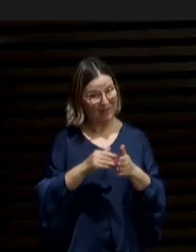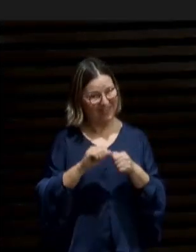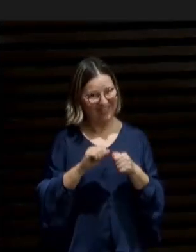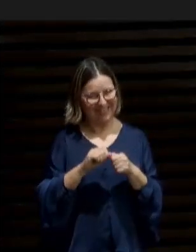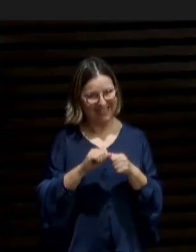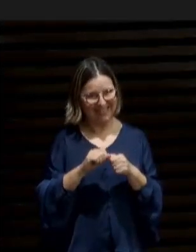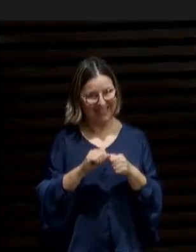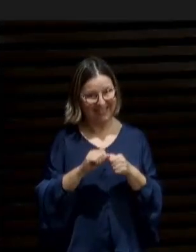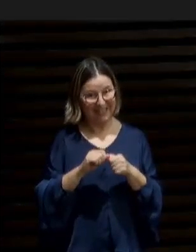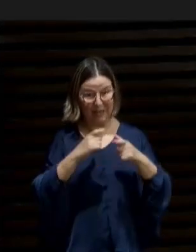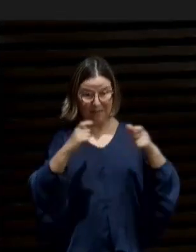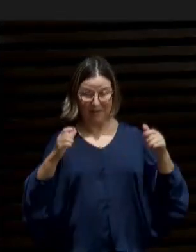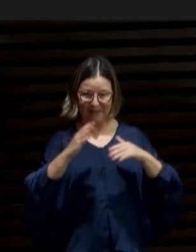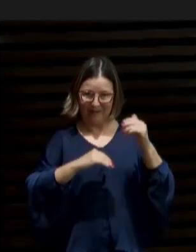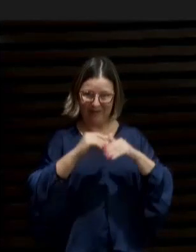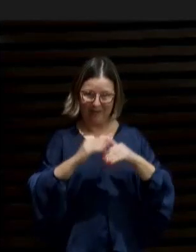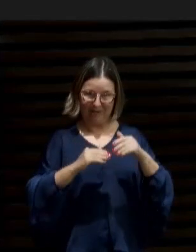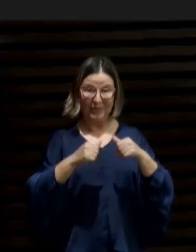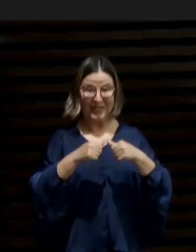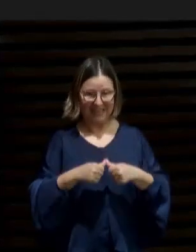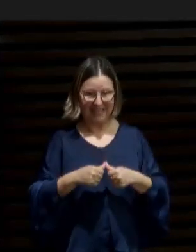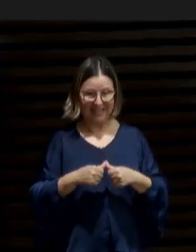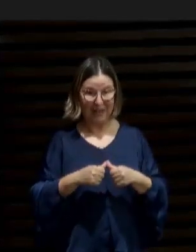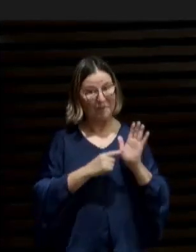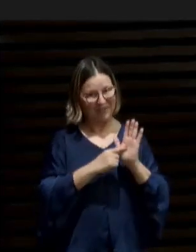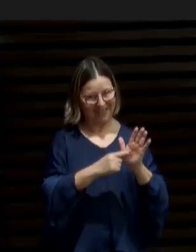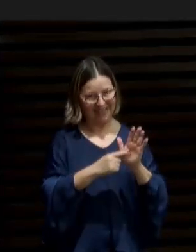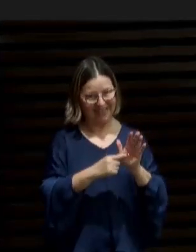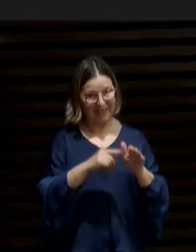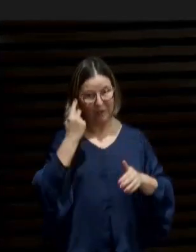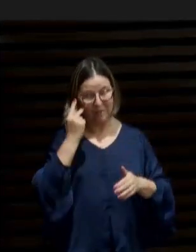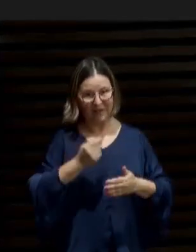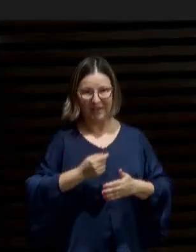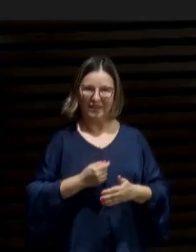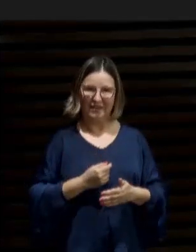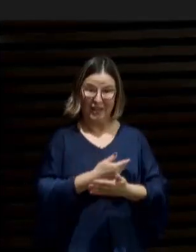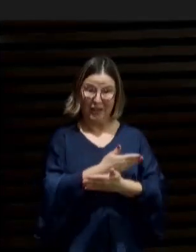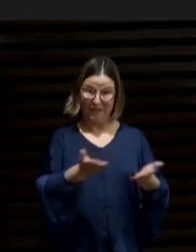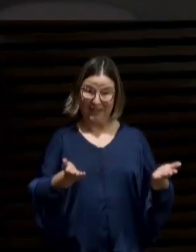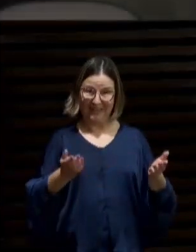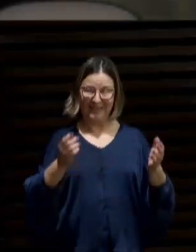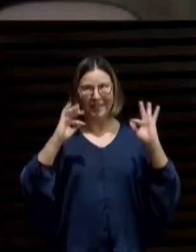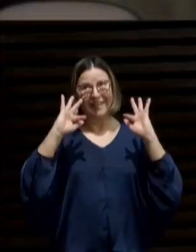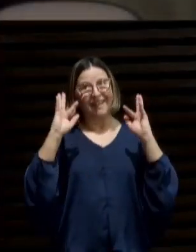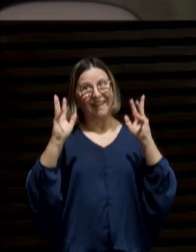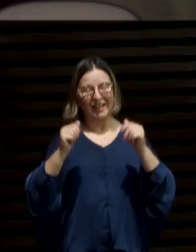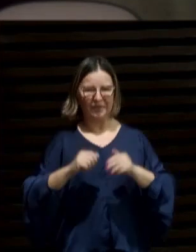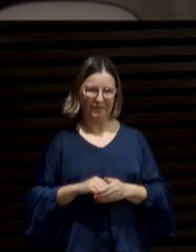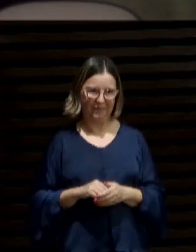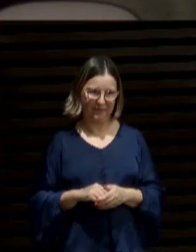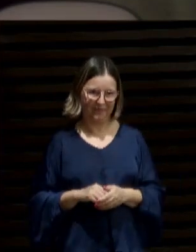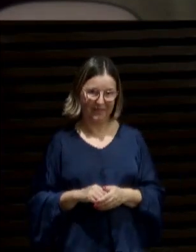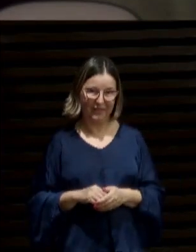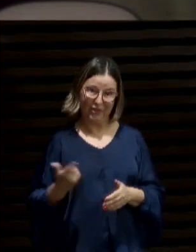faz, e maiores obras do que estas lhe mostrará, para que vos maravilheis. Vamos voltar a olhar o texto